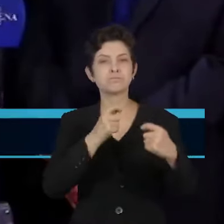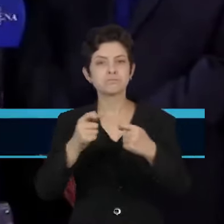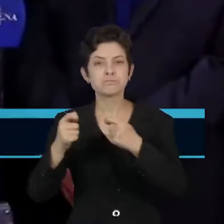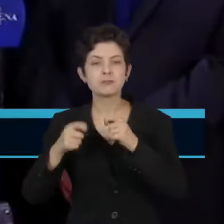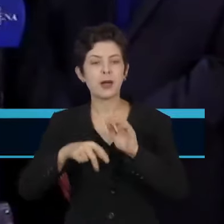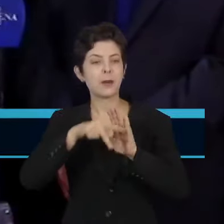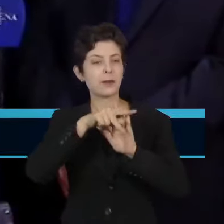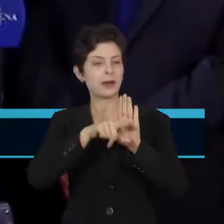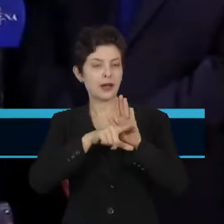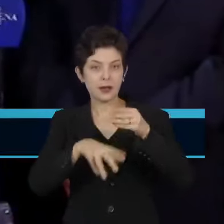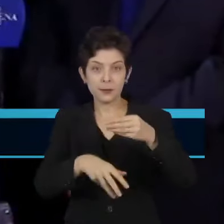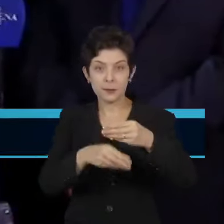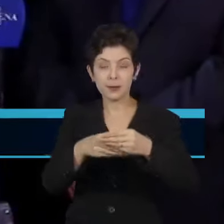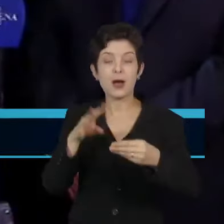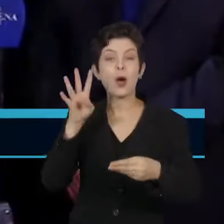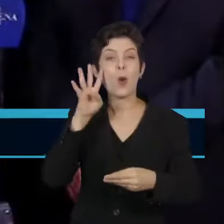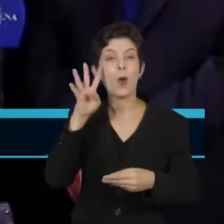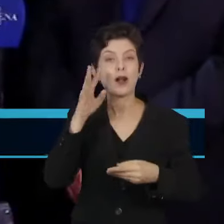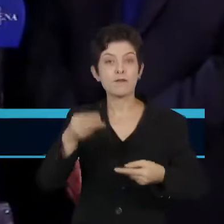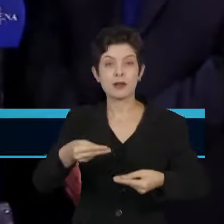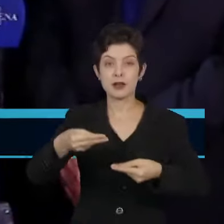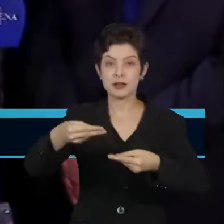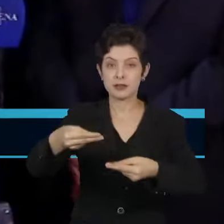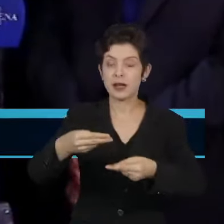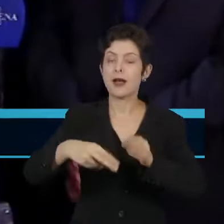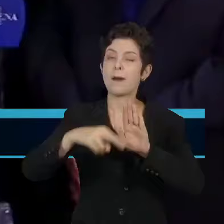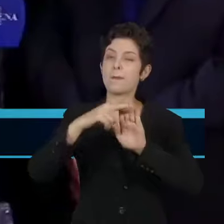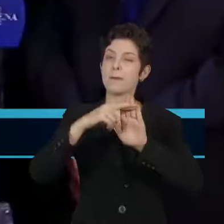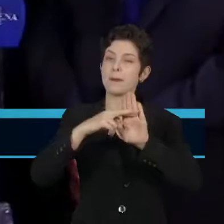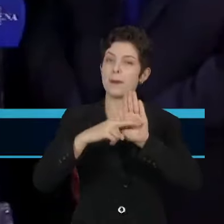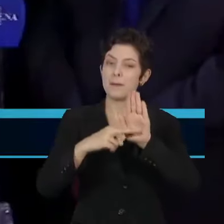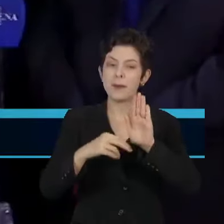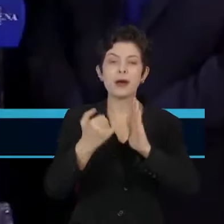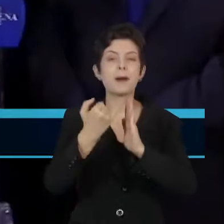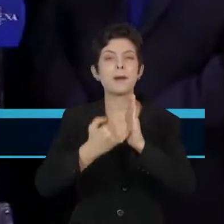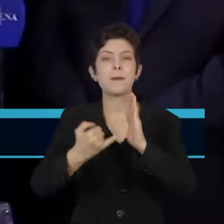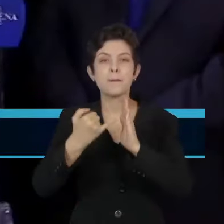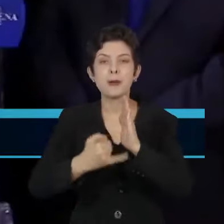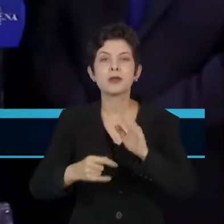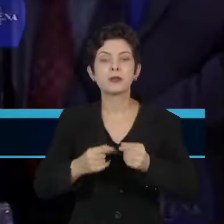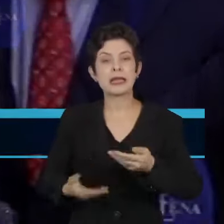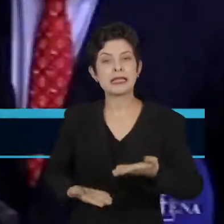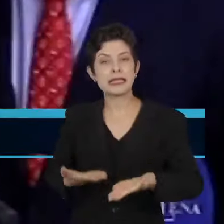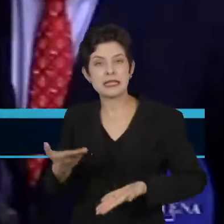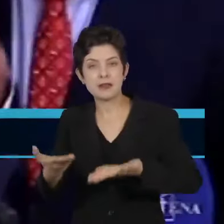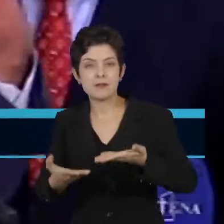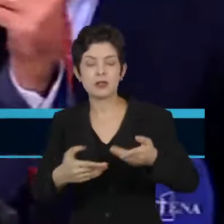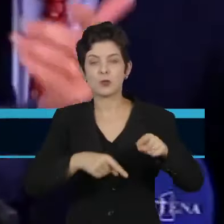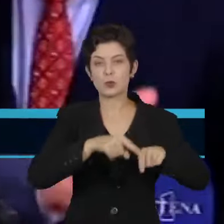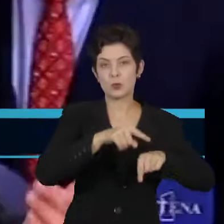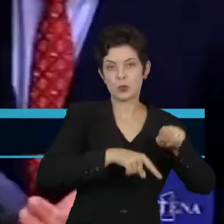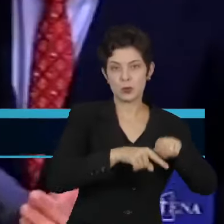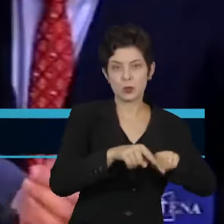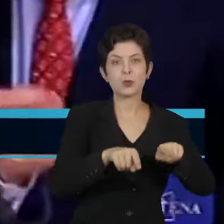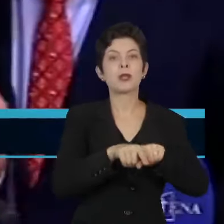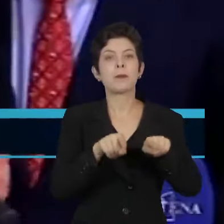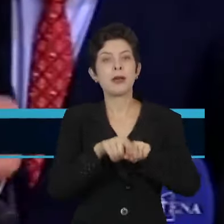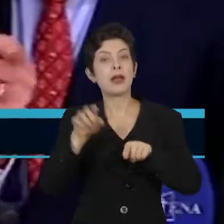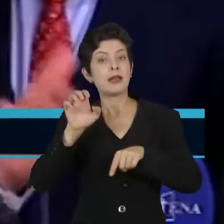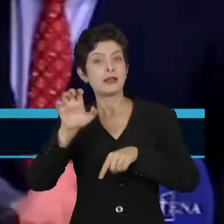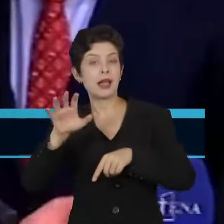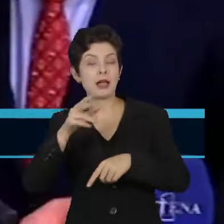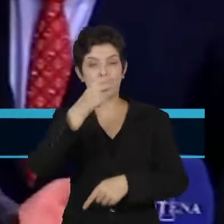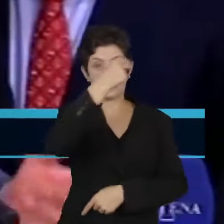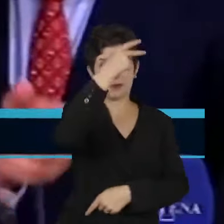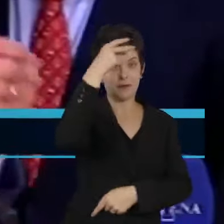lei complementar entregue nesta quarta-feira estabelece as regras do Imposto sobre Bens e Serviços, gerido por estados e municípios,